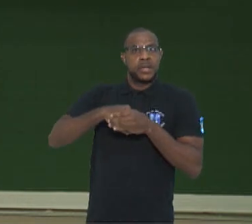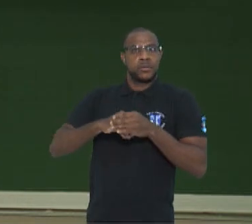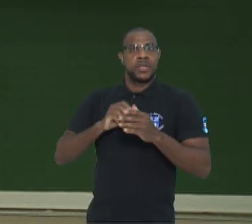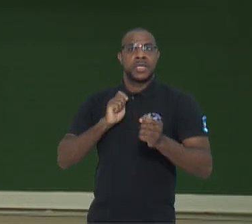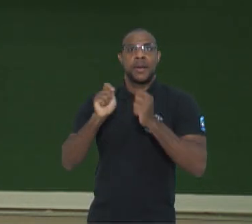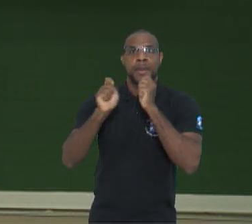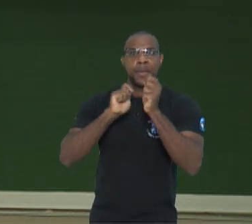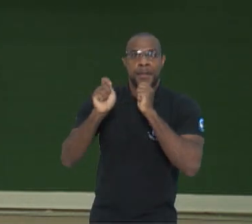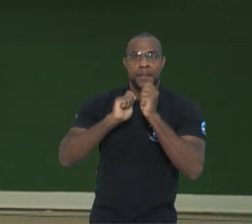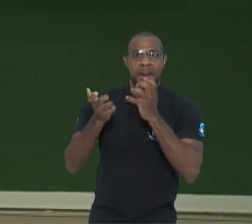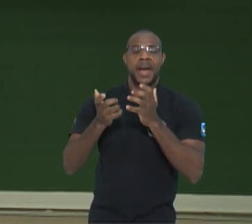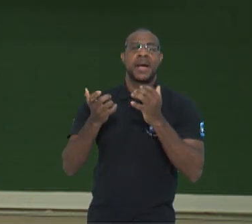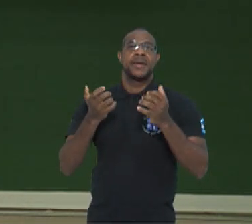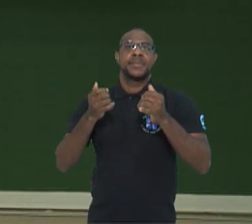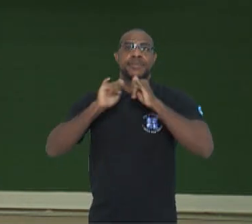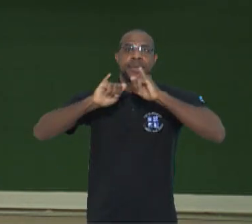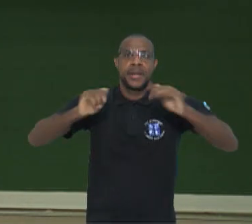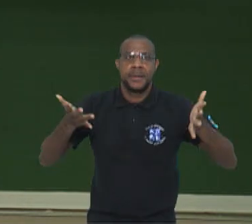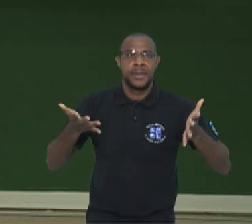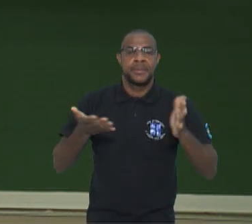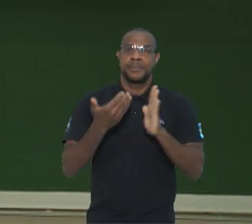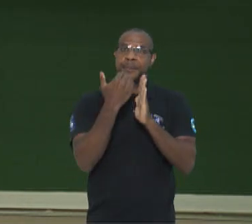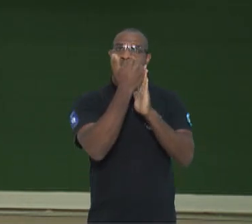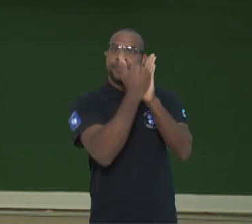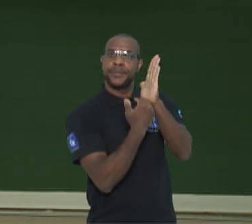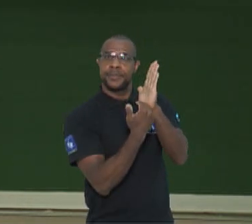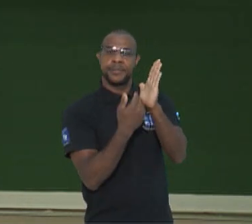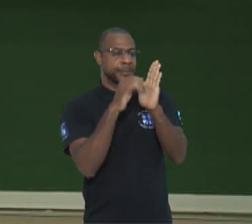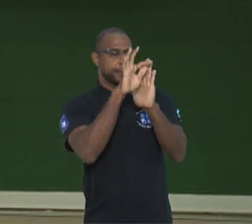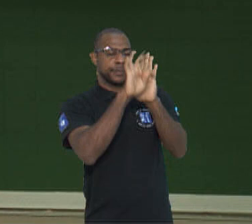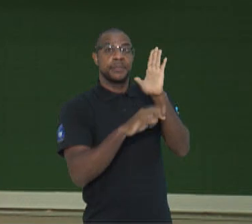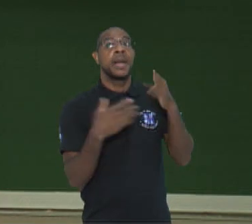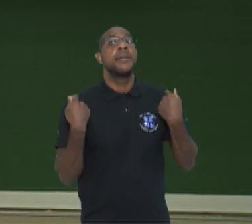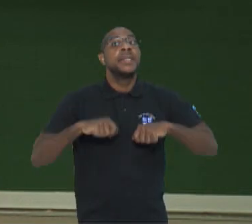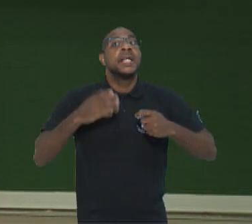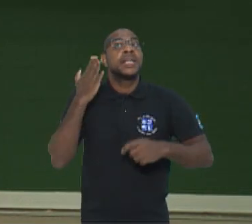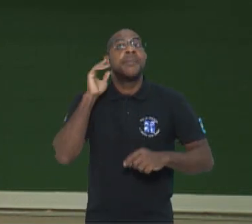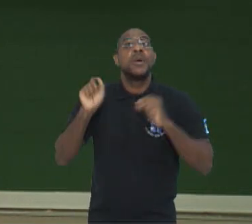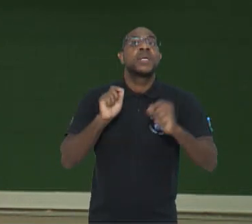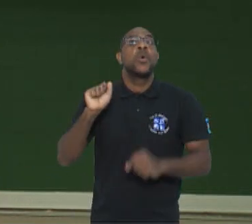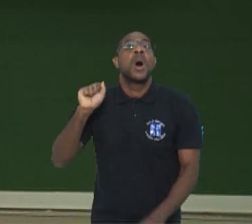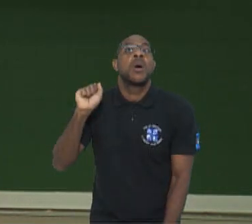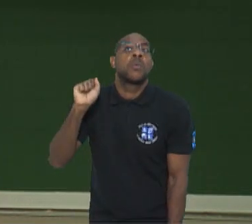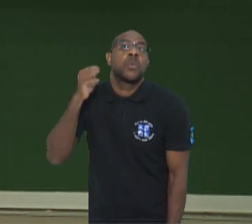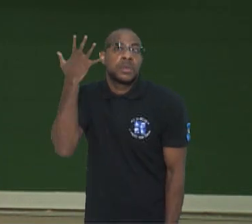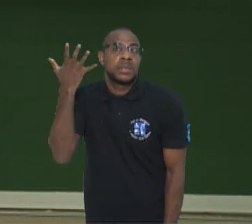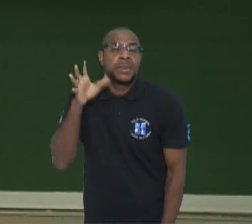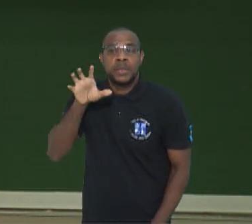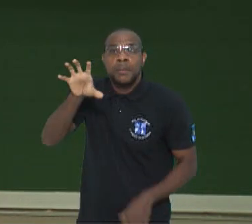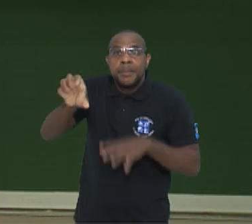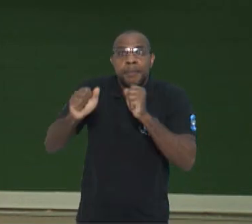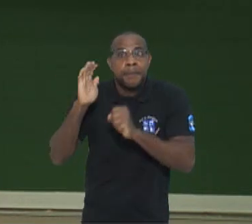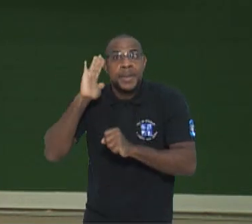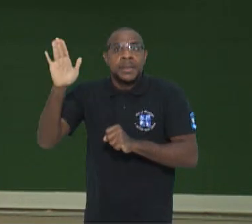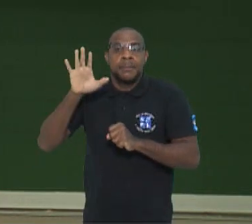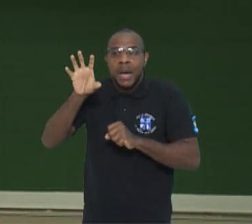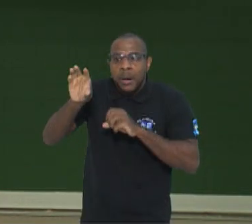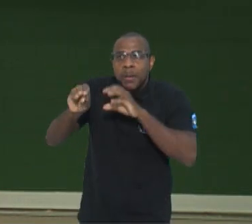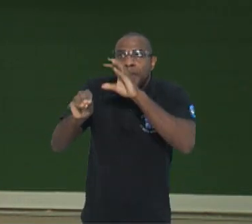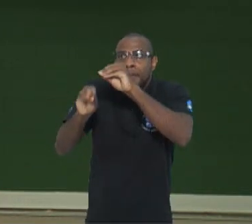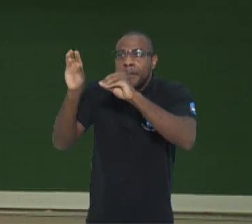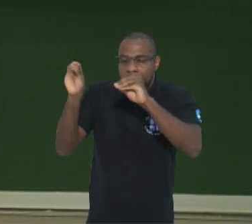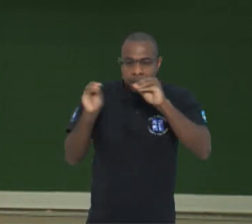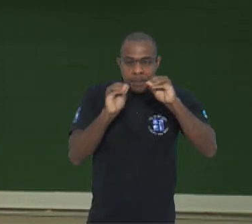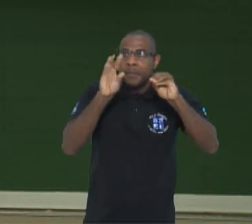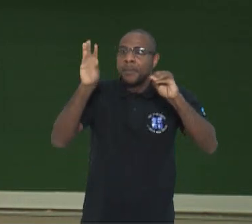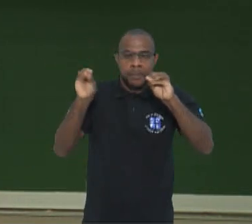tenho, sim, que saber dos fatos, colher os fatos, para daí eu